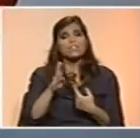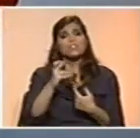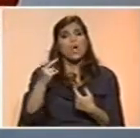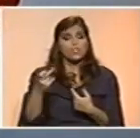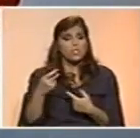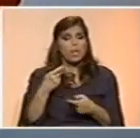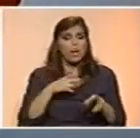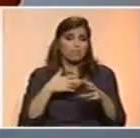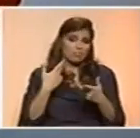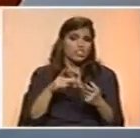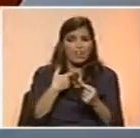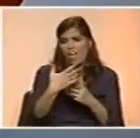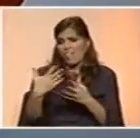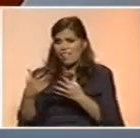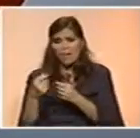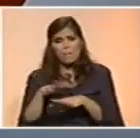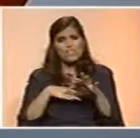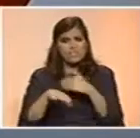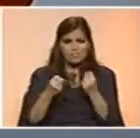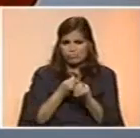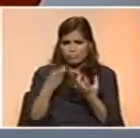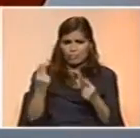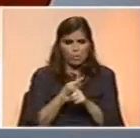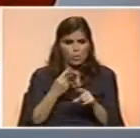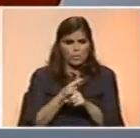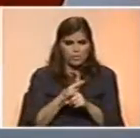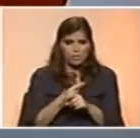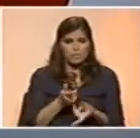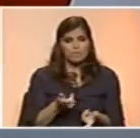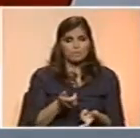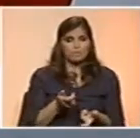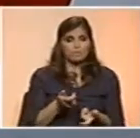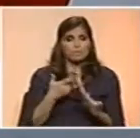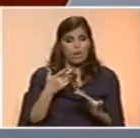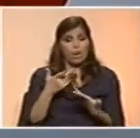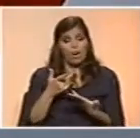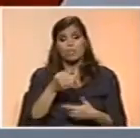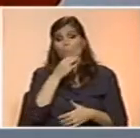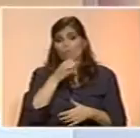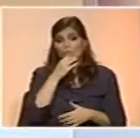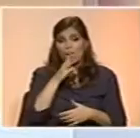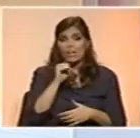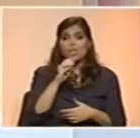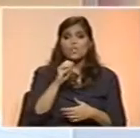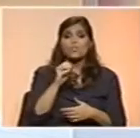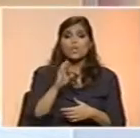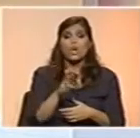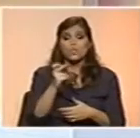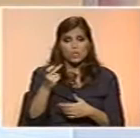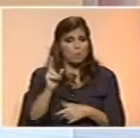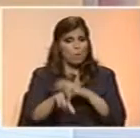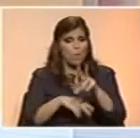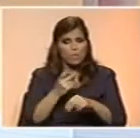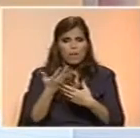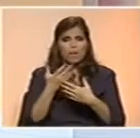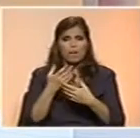muita concorrência no ponto de vista do seu consumo. Uhum. Mas o mesmo estava a falar que a soja foi introduzida como uma moda, mas bem introduzida, mal